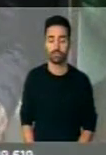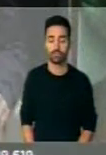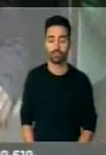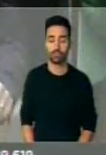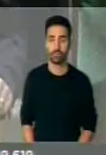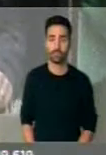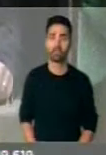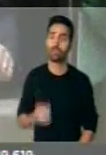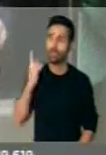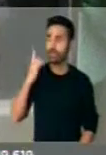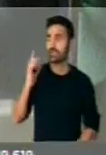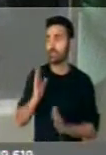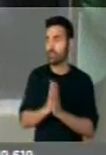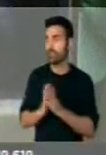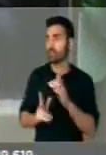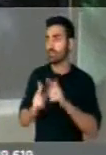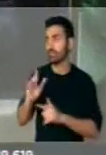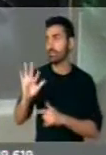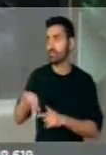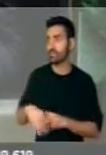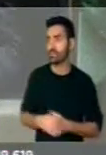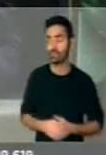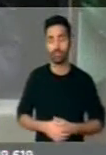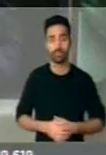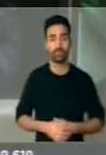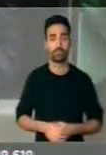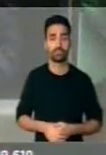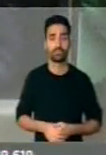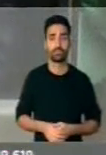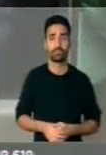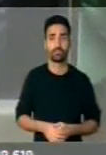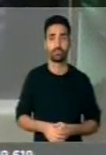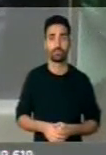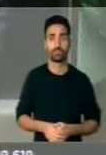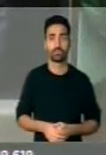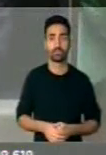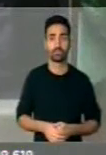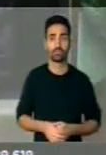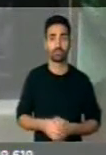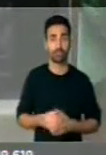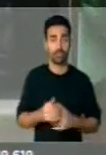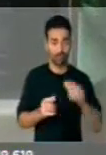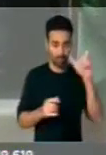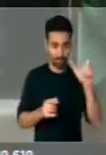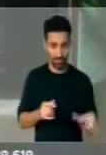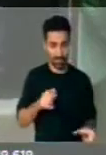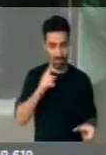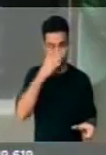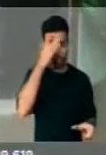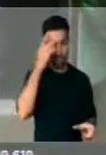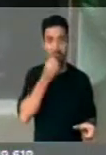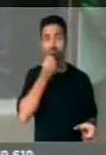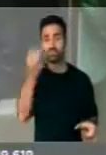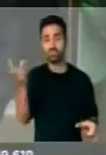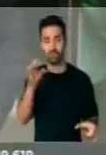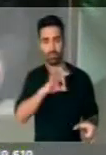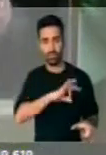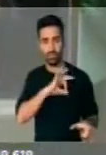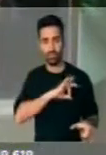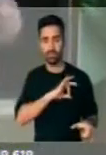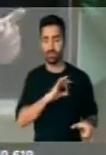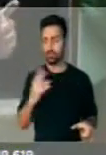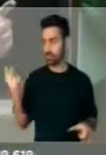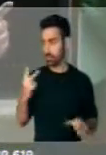questionados... Deputado, conclua, por gentileza. Que questionados a um destes delatores, por mim e pelo deputado Ivan,